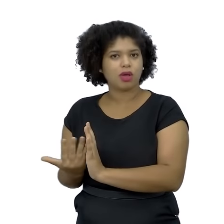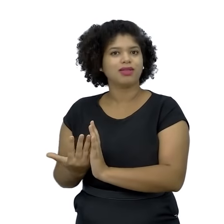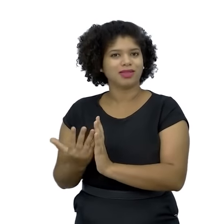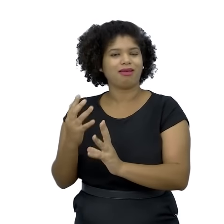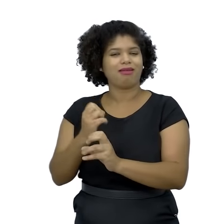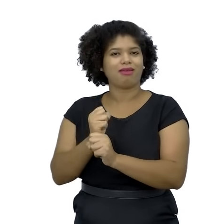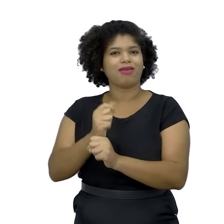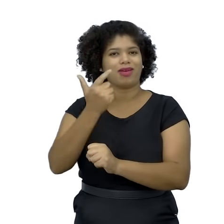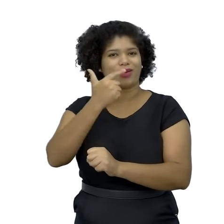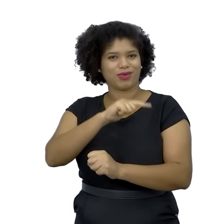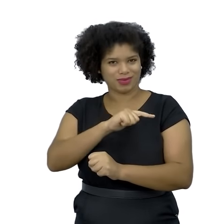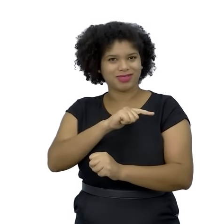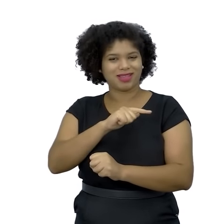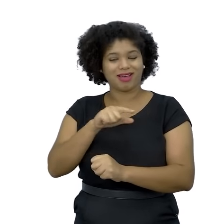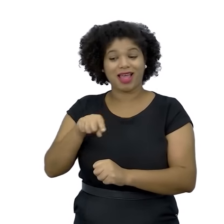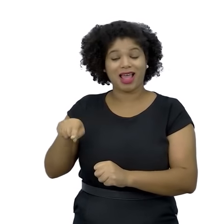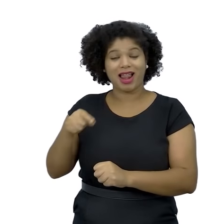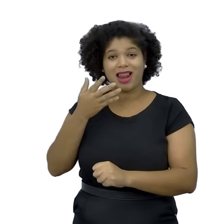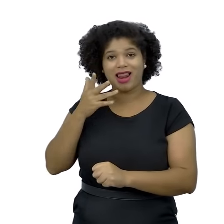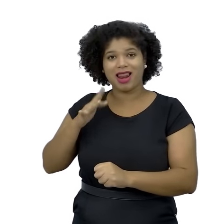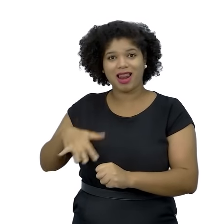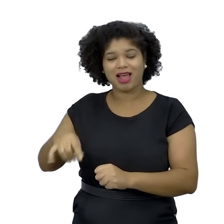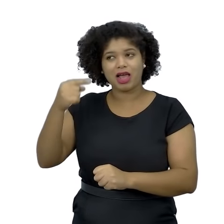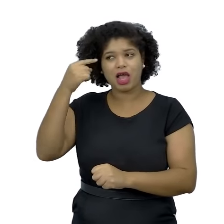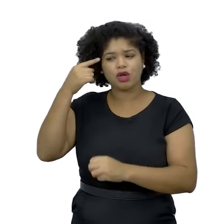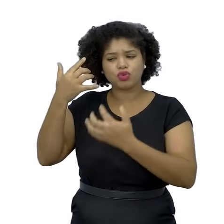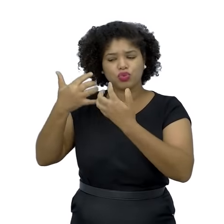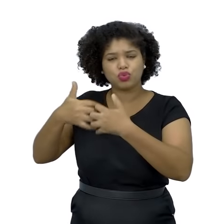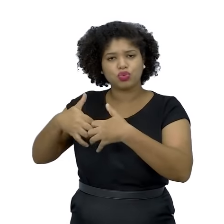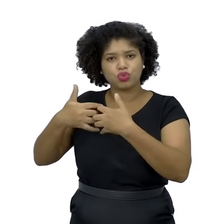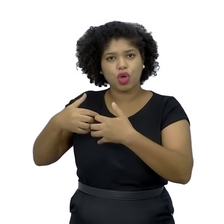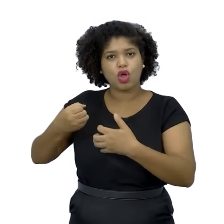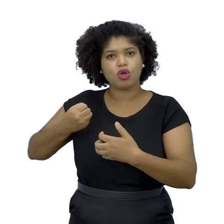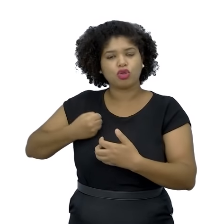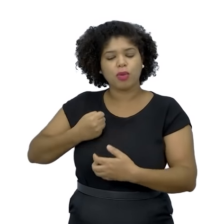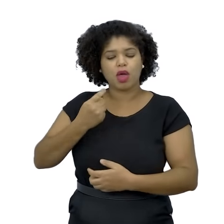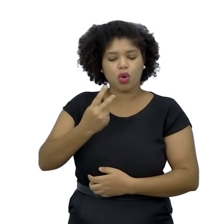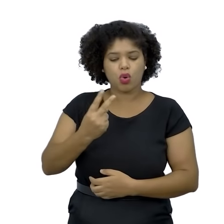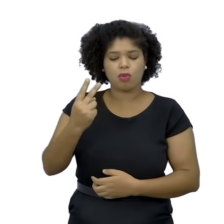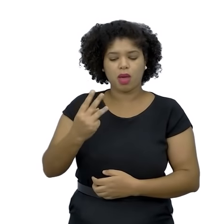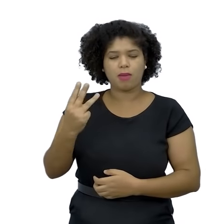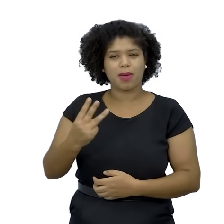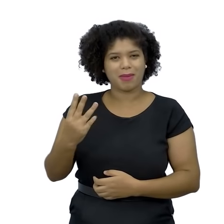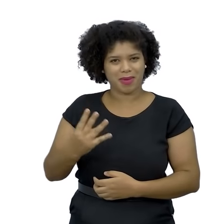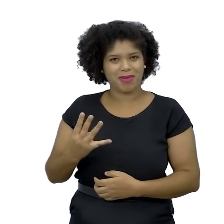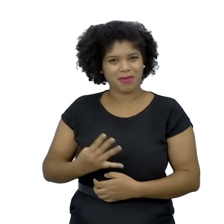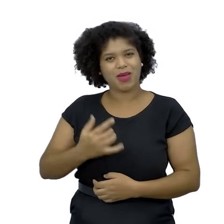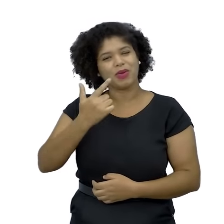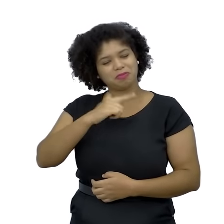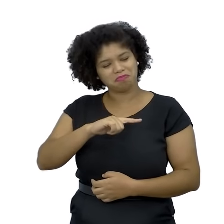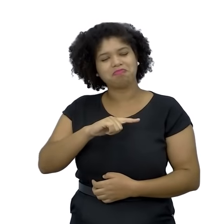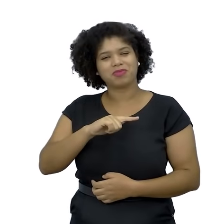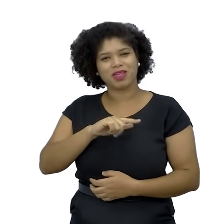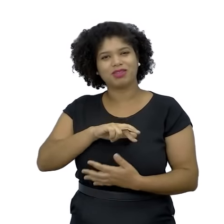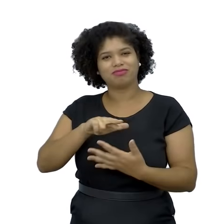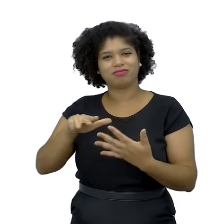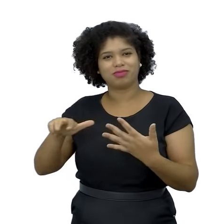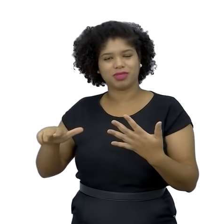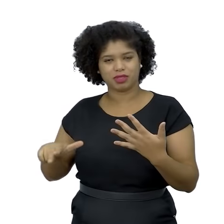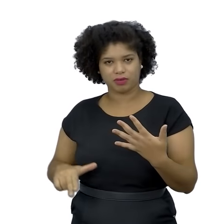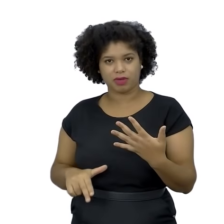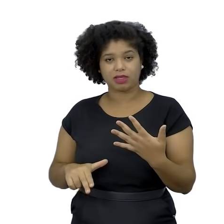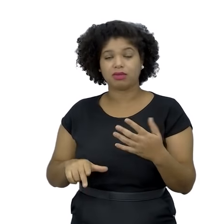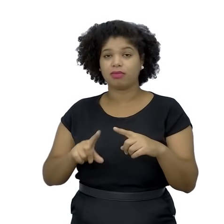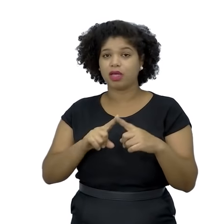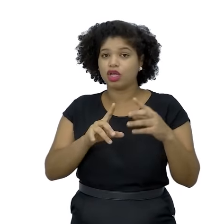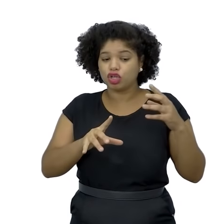a quantificação, matematizar os números na medida aí que contam, apresentando sua totalidade